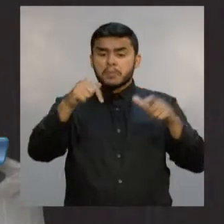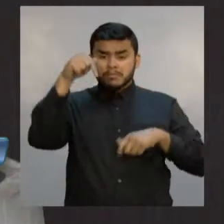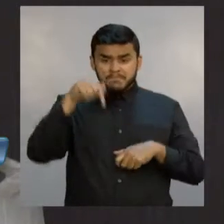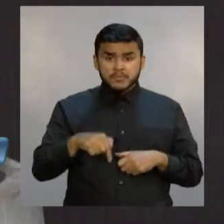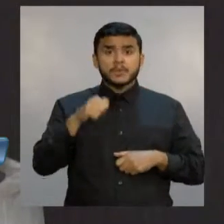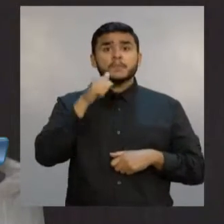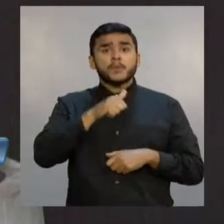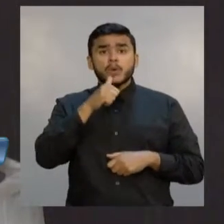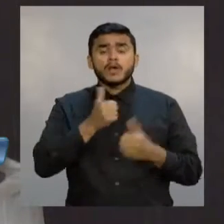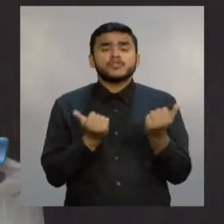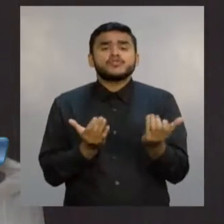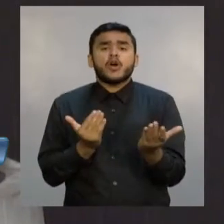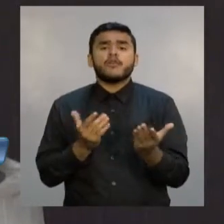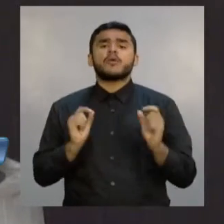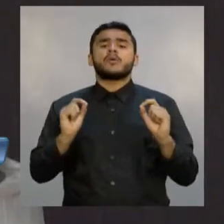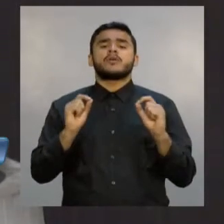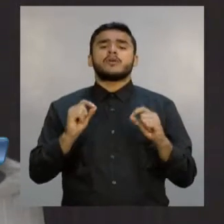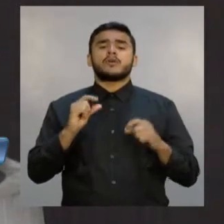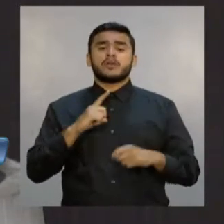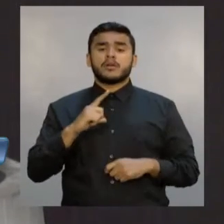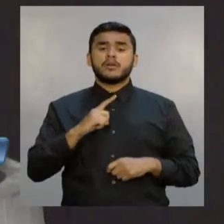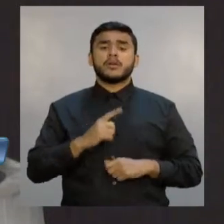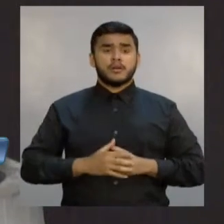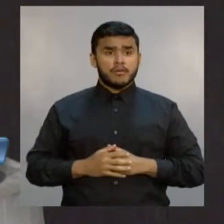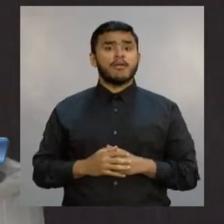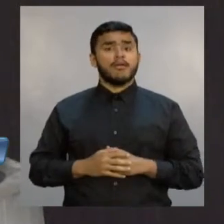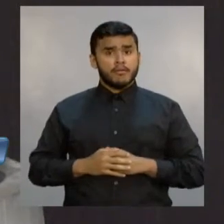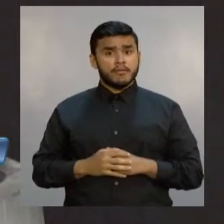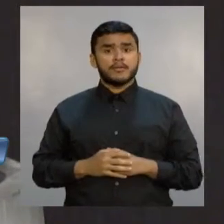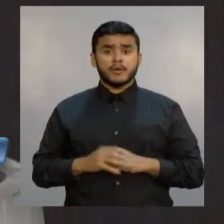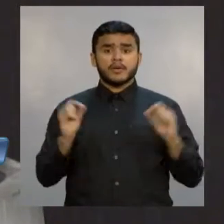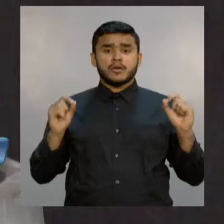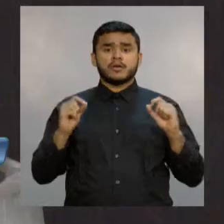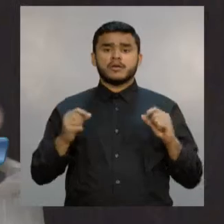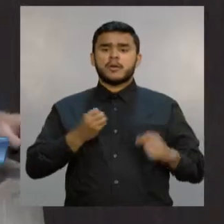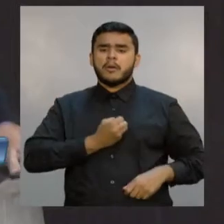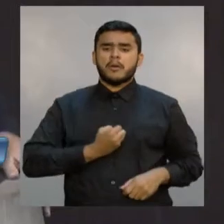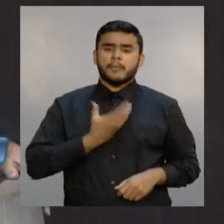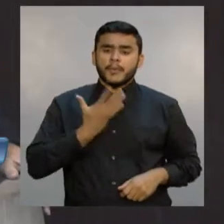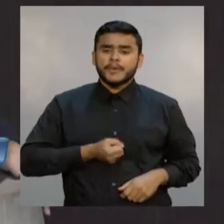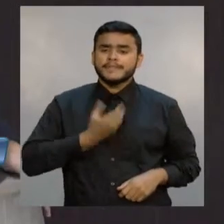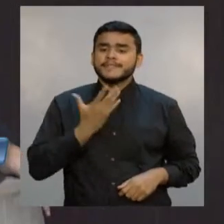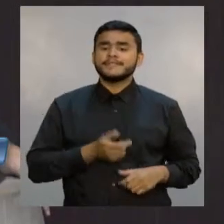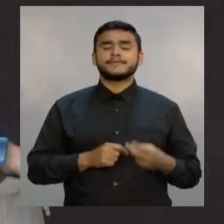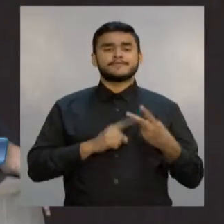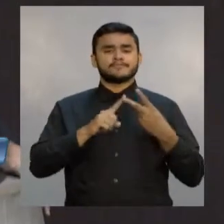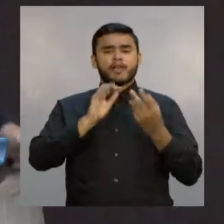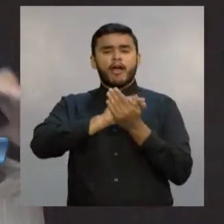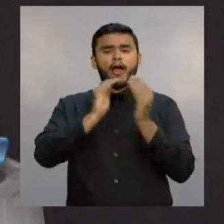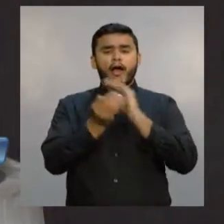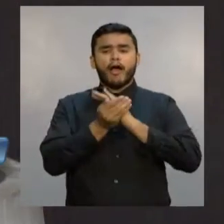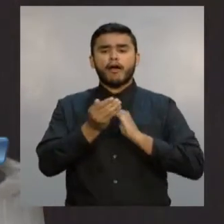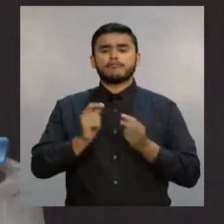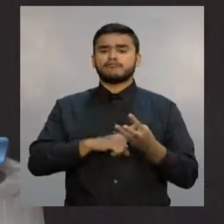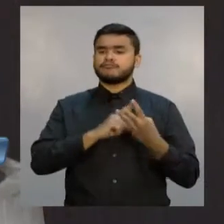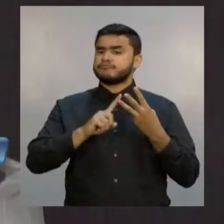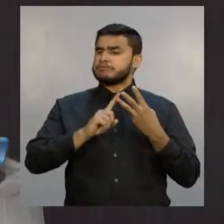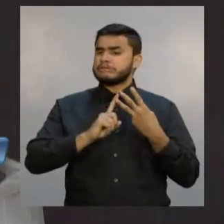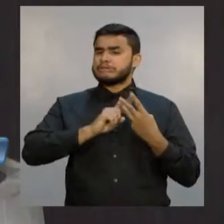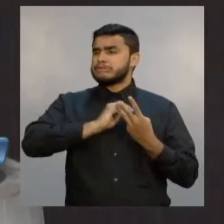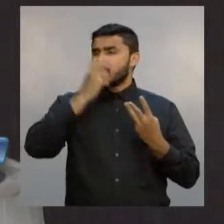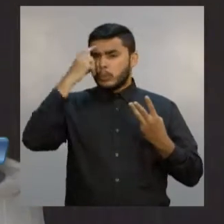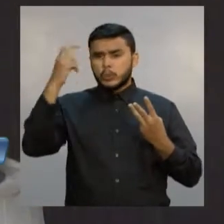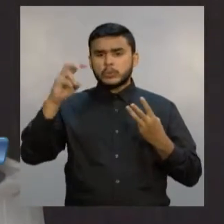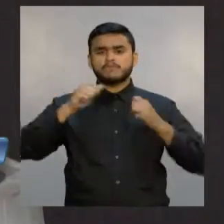jovens, ocupam as ruas, fazendo poesia, fazendo arte, fazendo